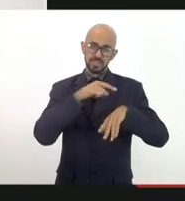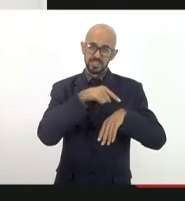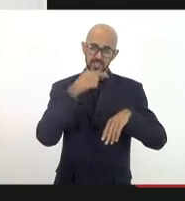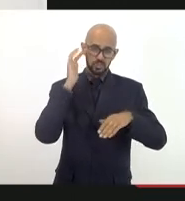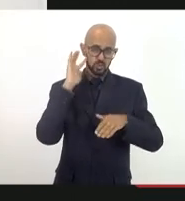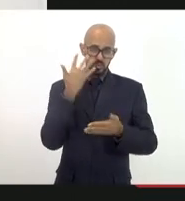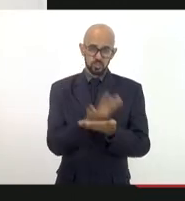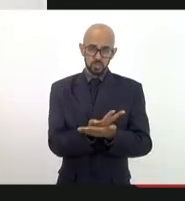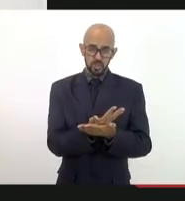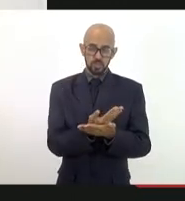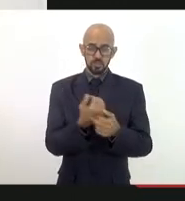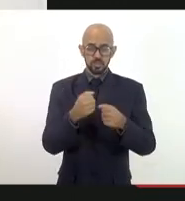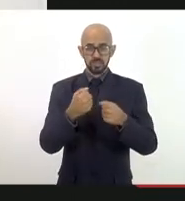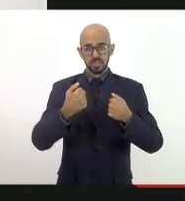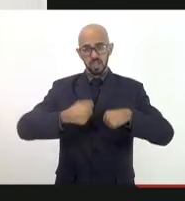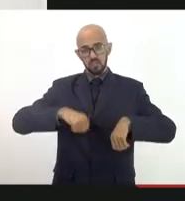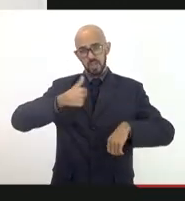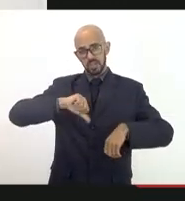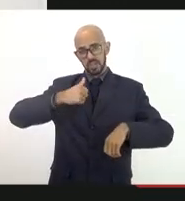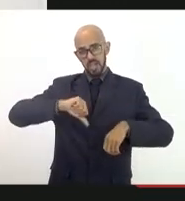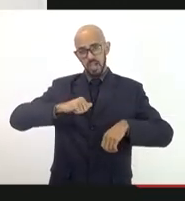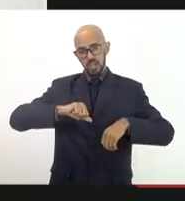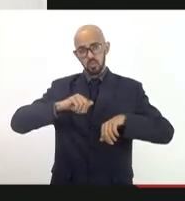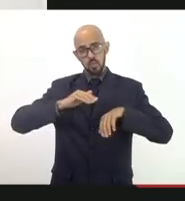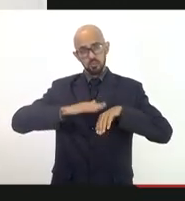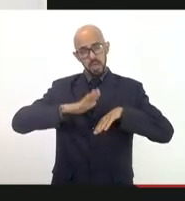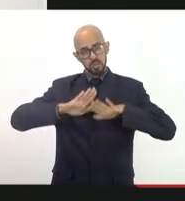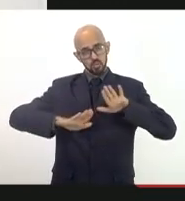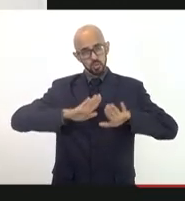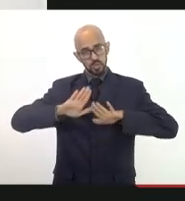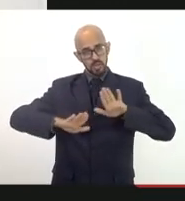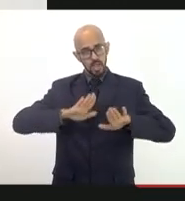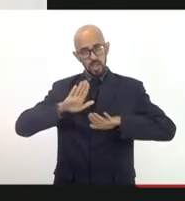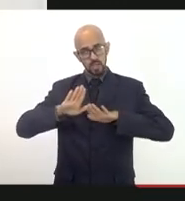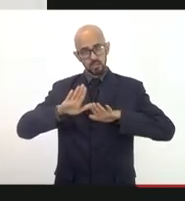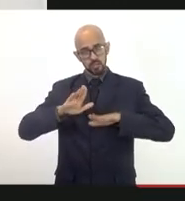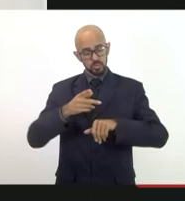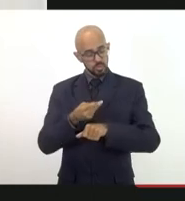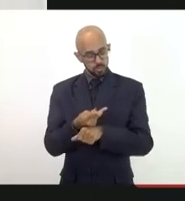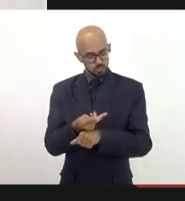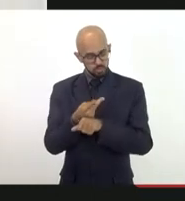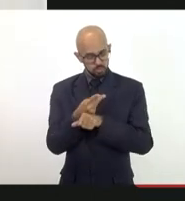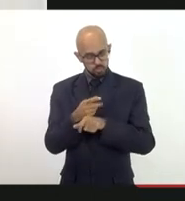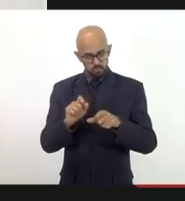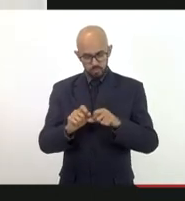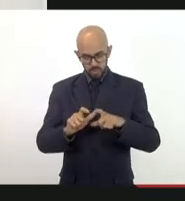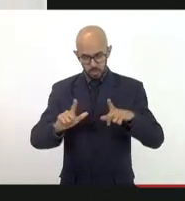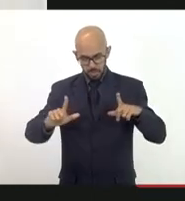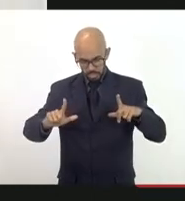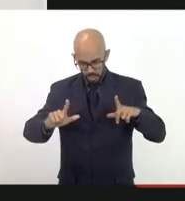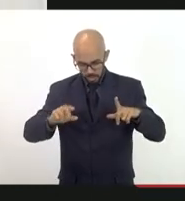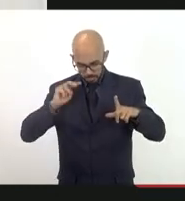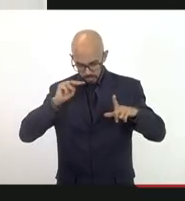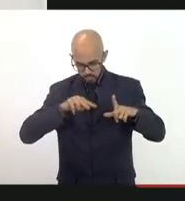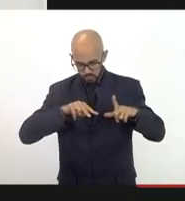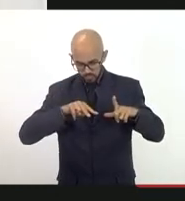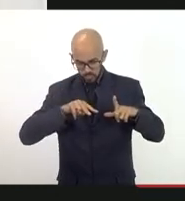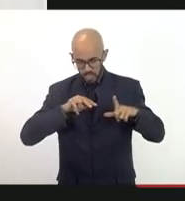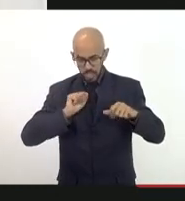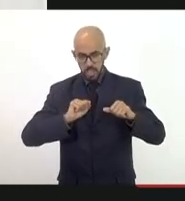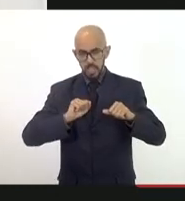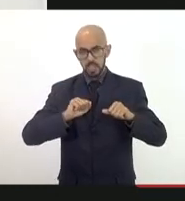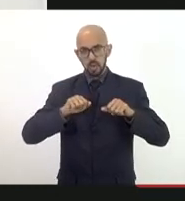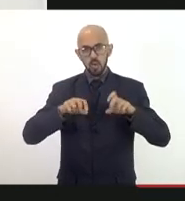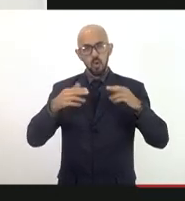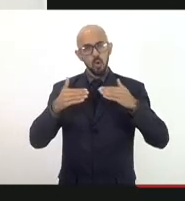ser avaliada com mais acuidade, né, uma lupa em cima disso, segundo o plano de trabalho da Gerência de Tuberculose da